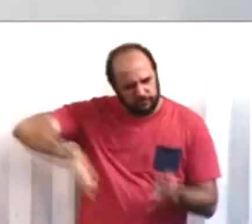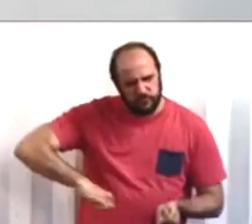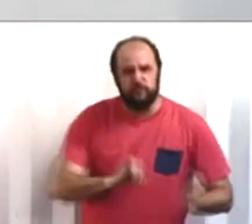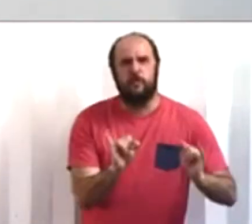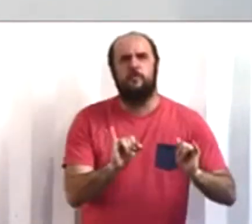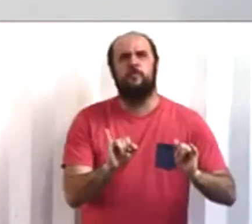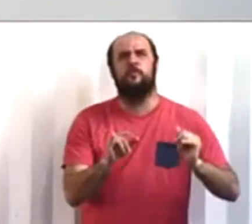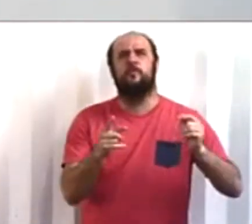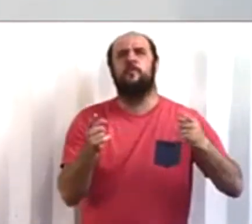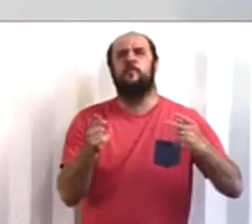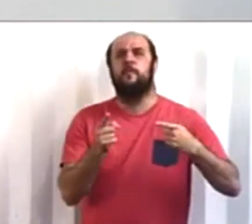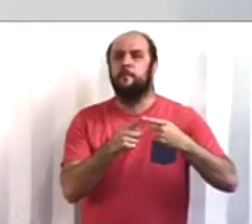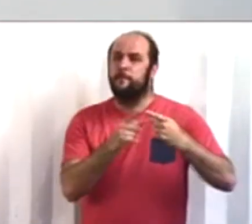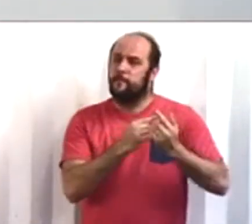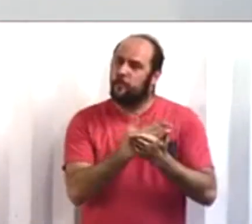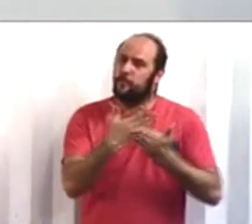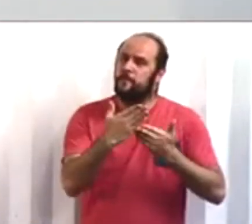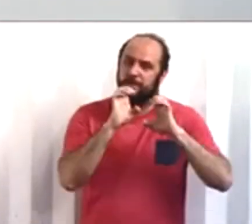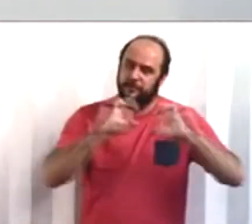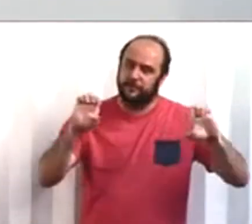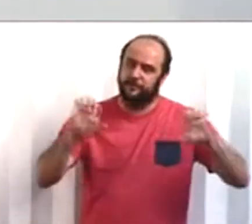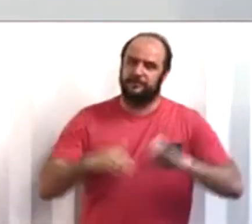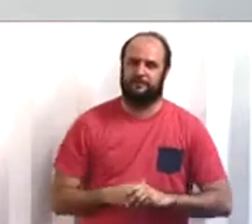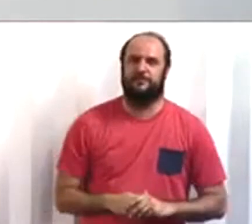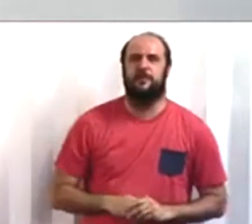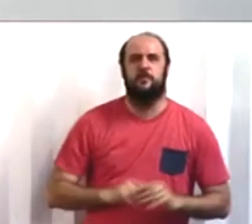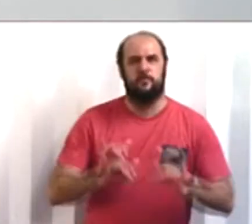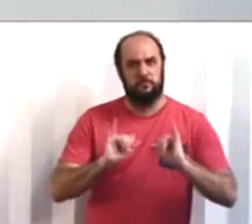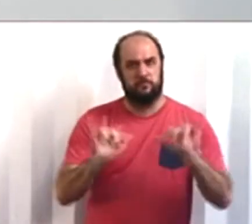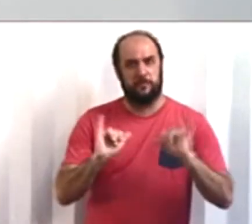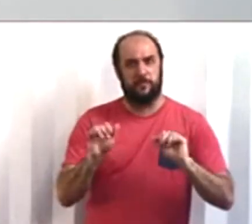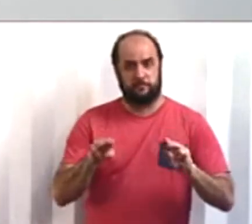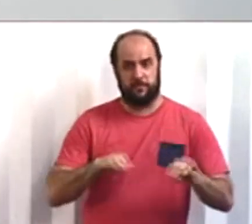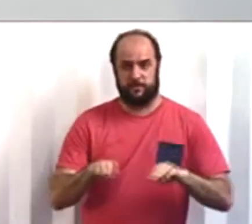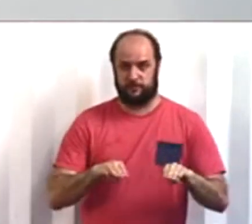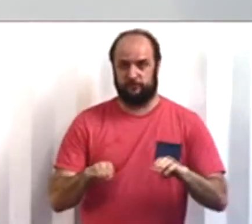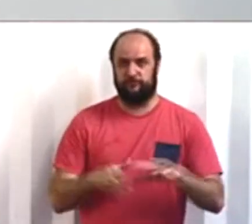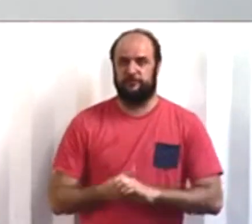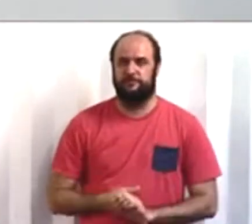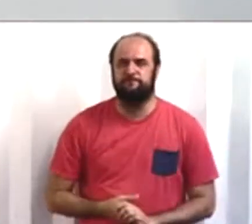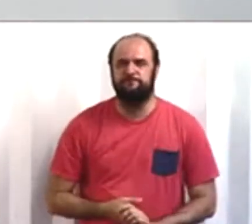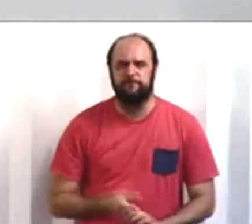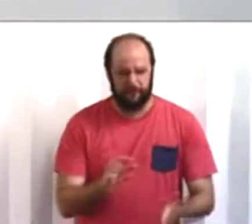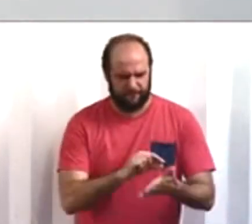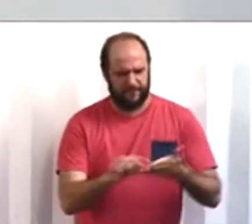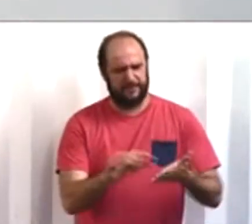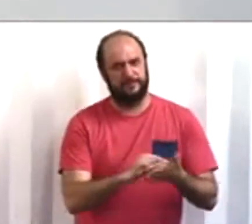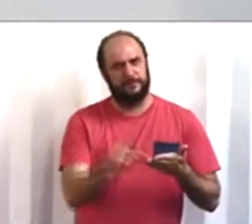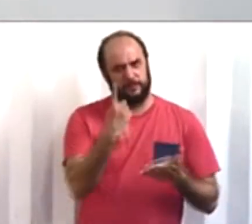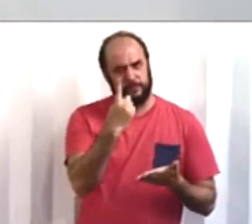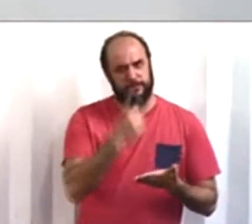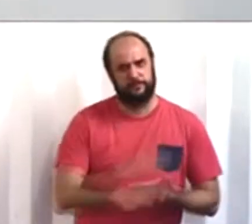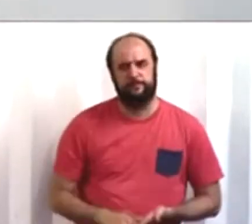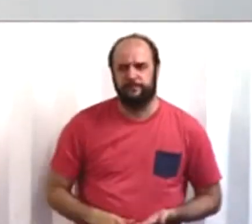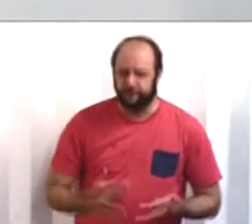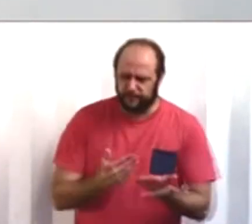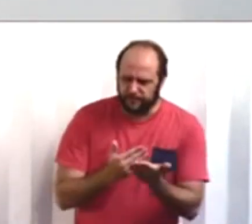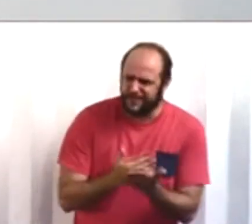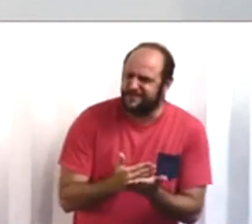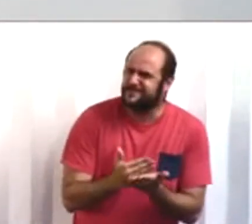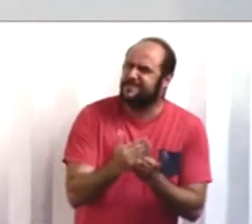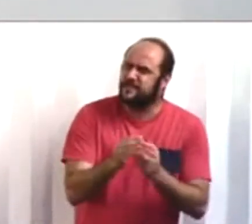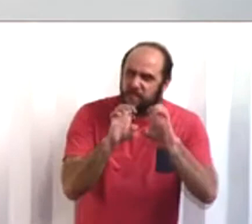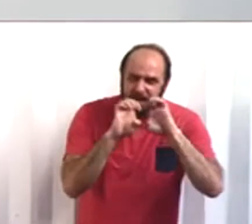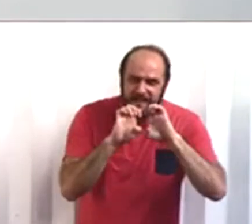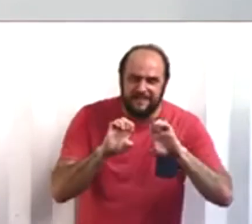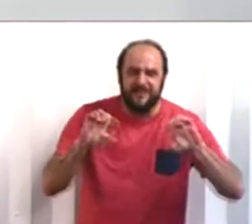Batista e princípio do Evangelho anunciado por Marcos. Primeiro versículo, princípio do